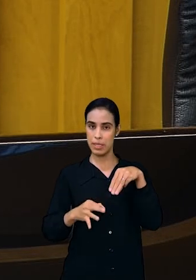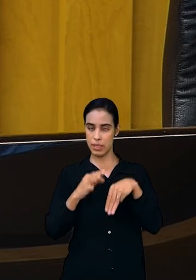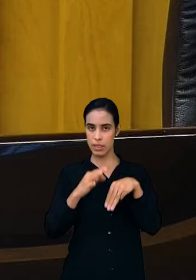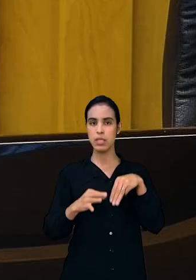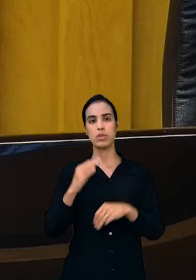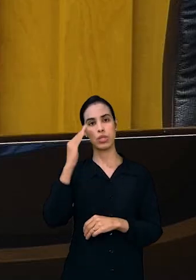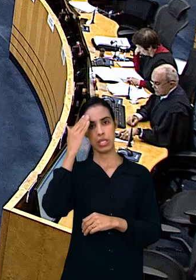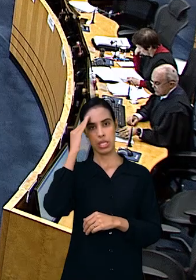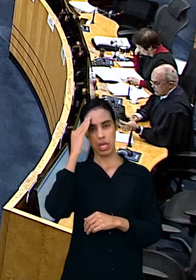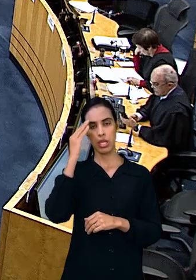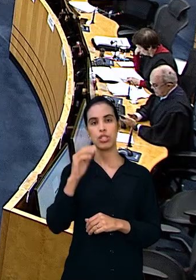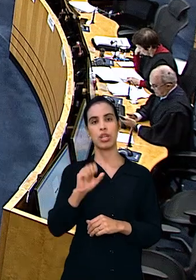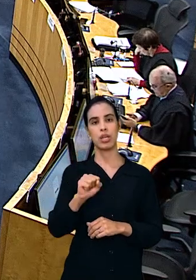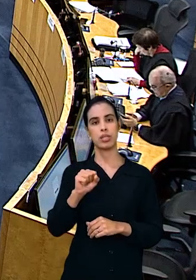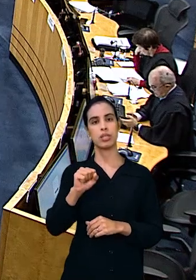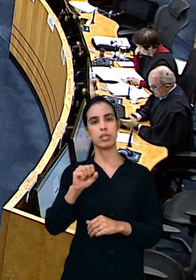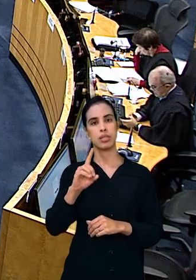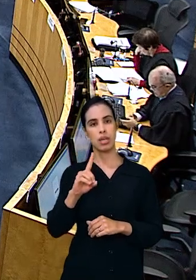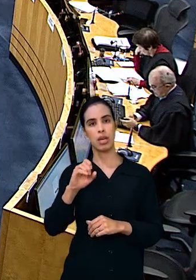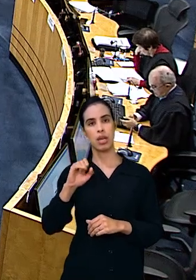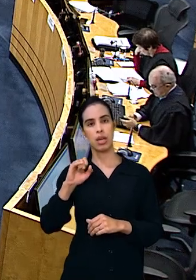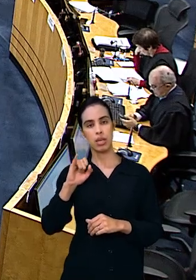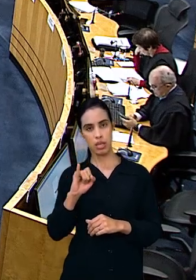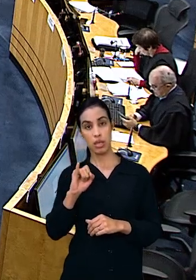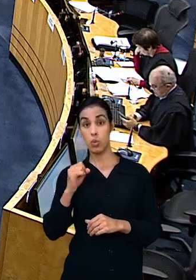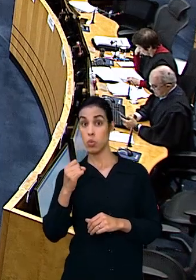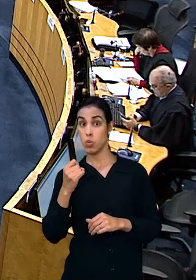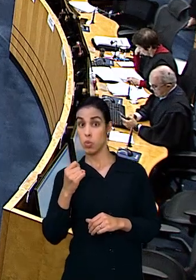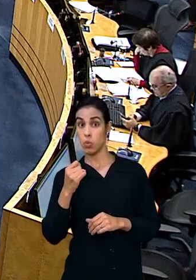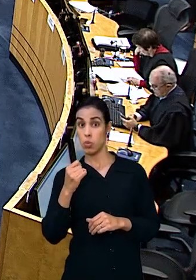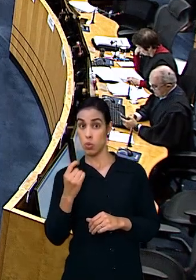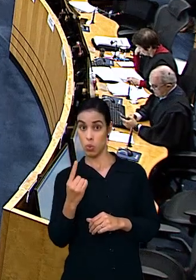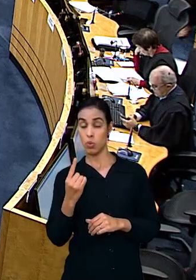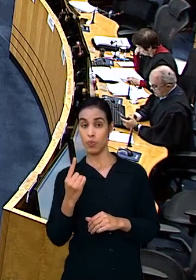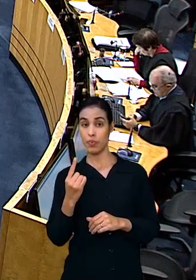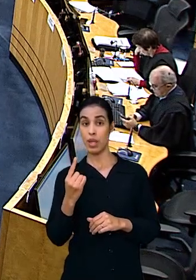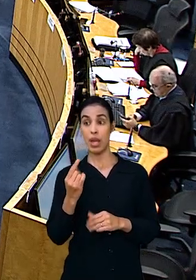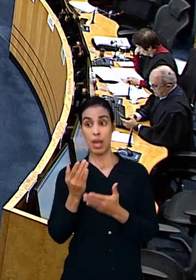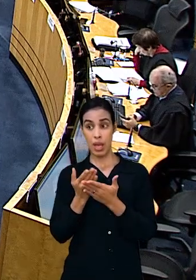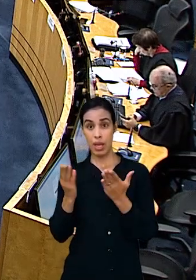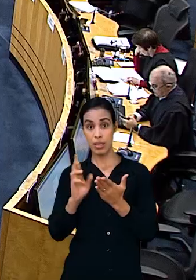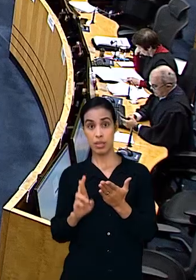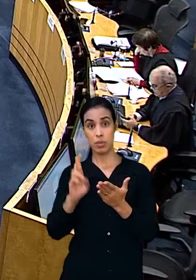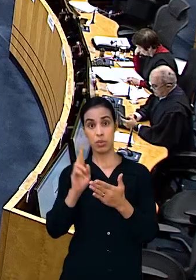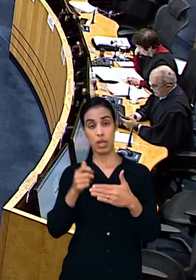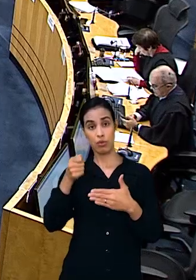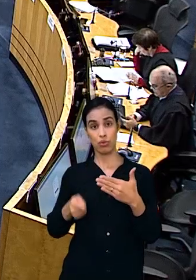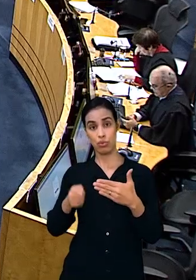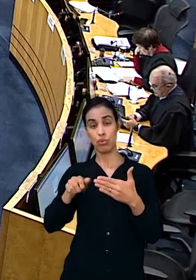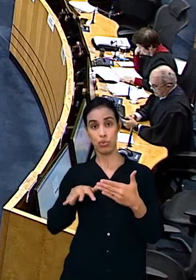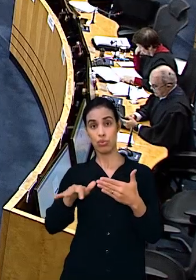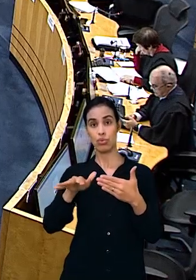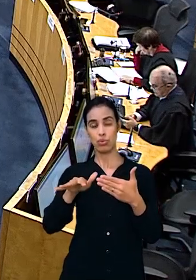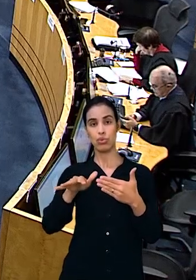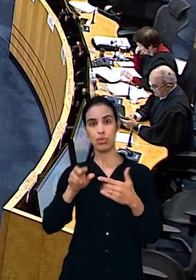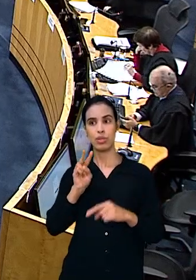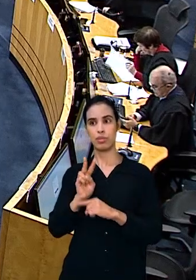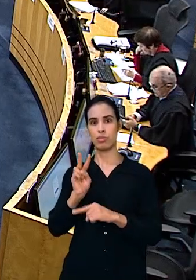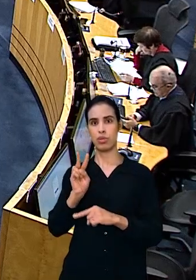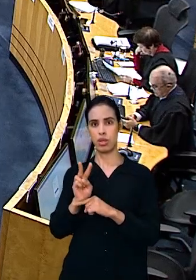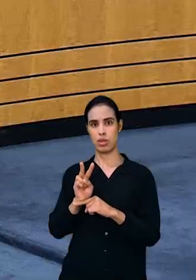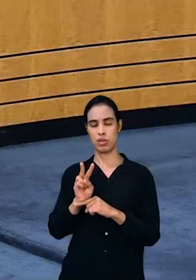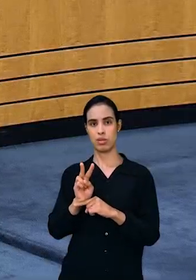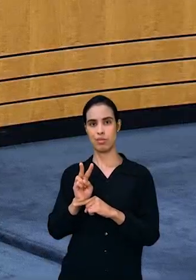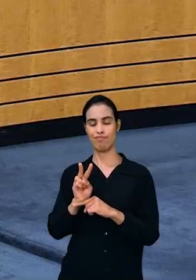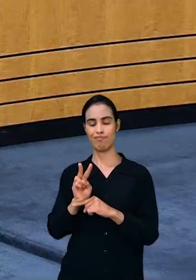em consideração o entendimento da Seção 1 de Dissídios Individuais, responsável por uniformizar a jurisprudência